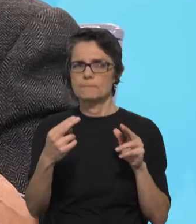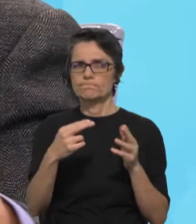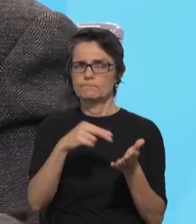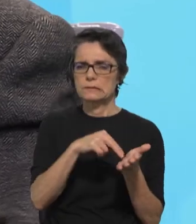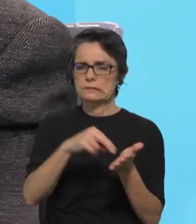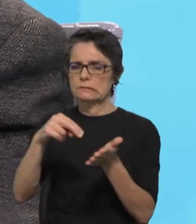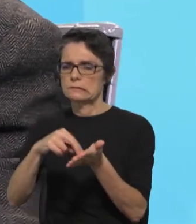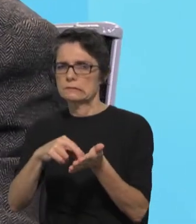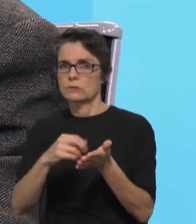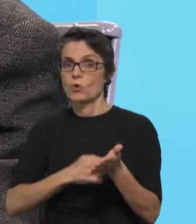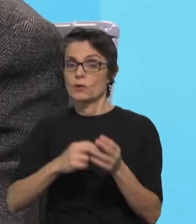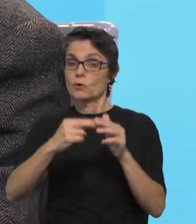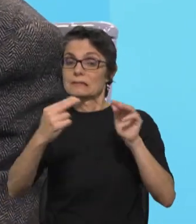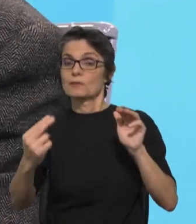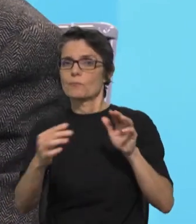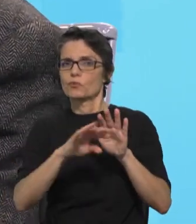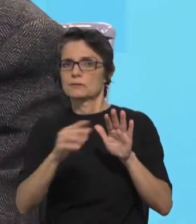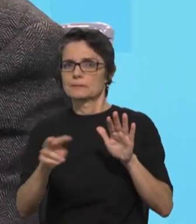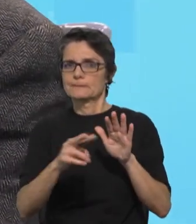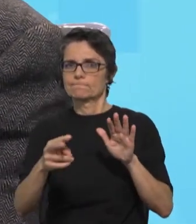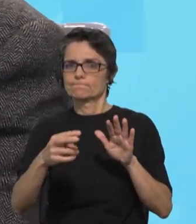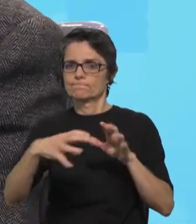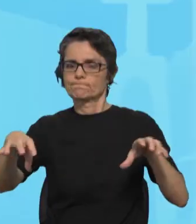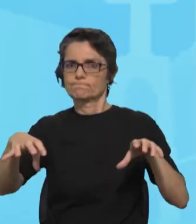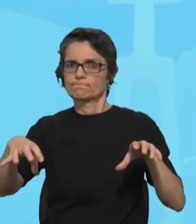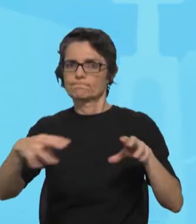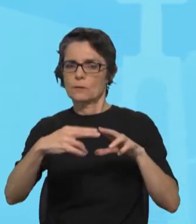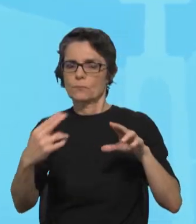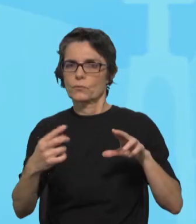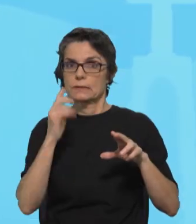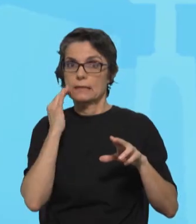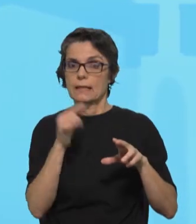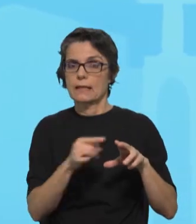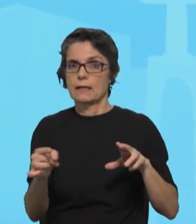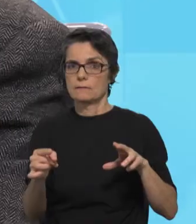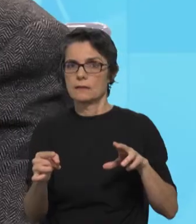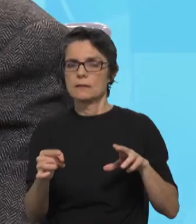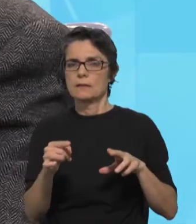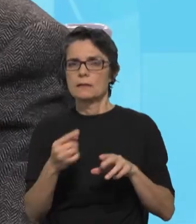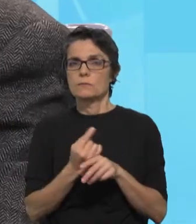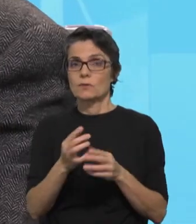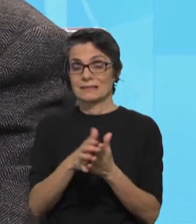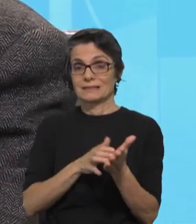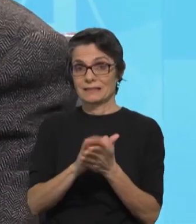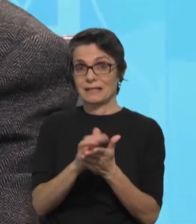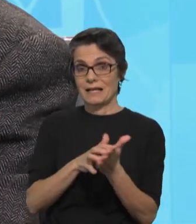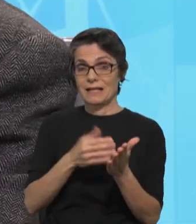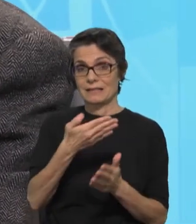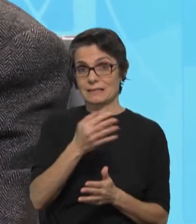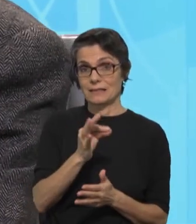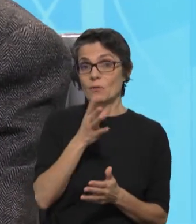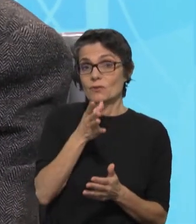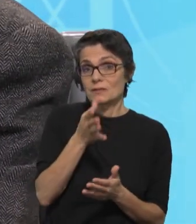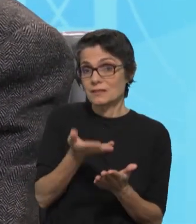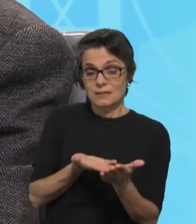extremas, mas posições que divergiam, de alguma forma. Porque é como diz a Carta Pastoral de 74, que